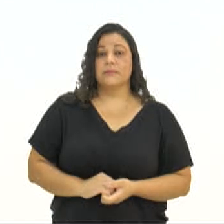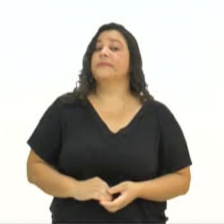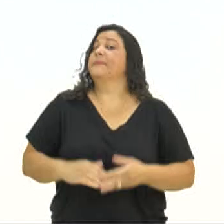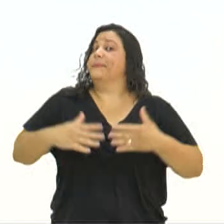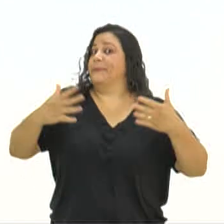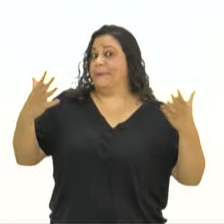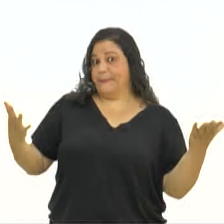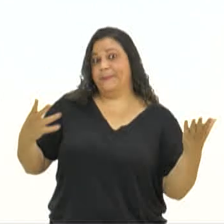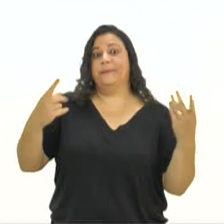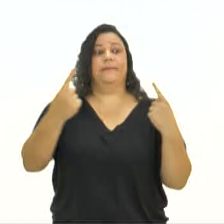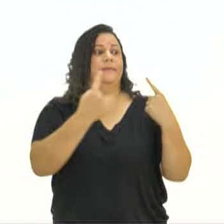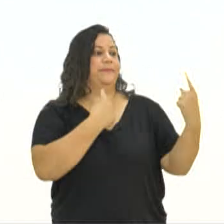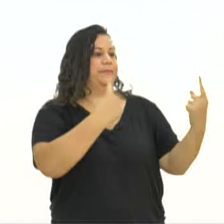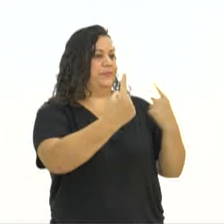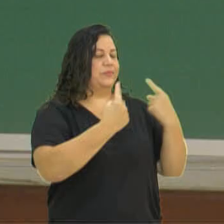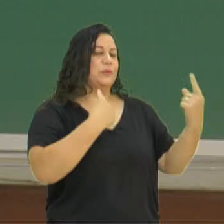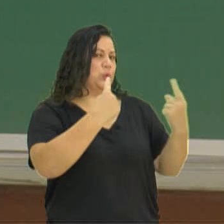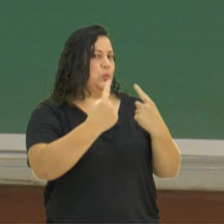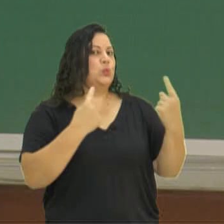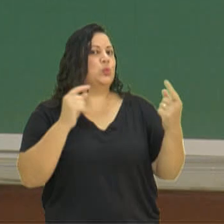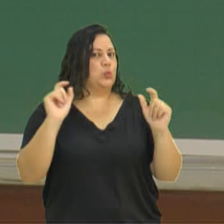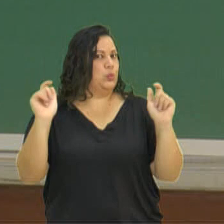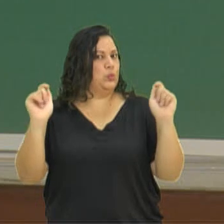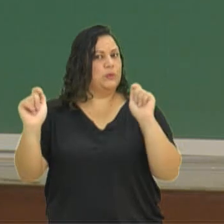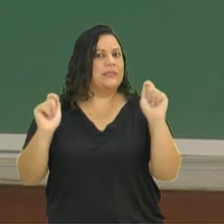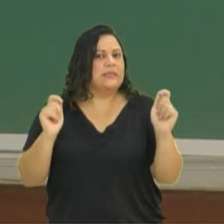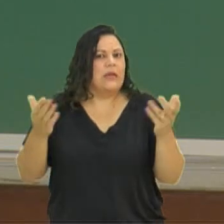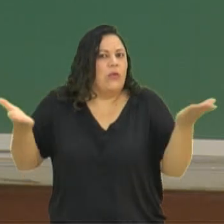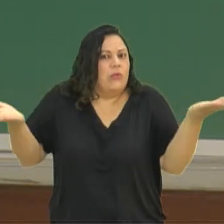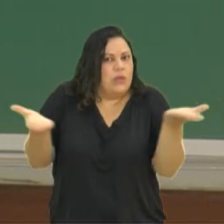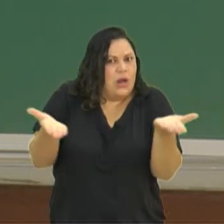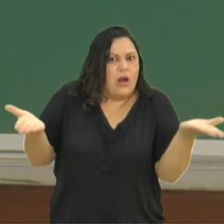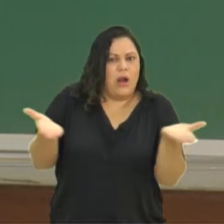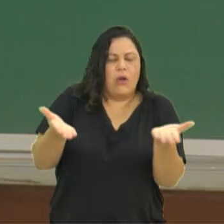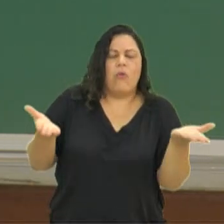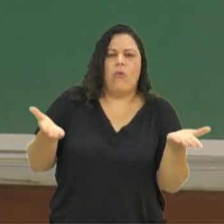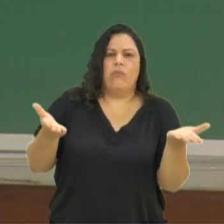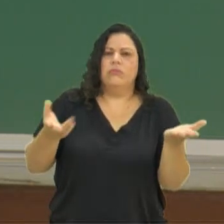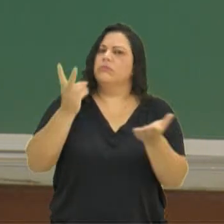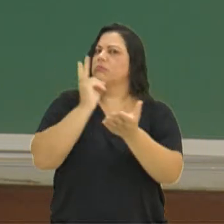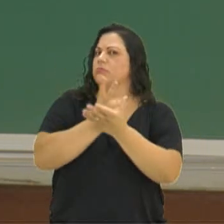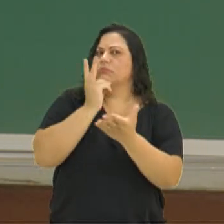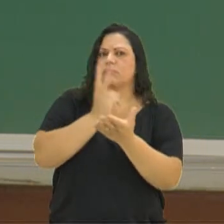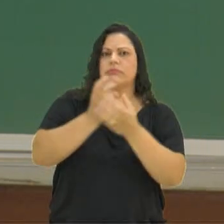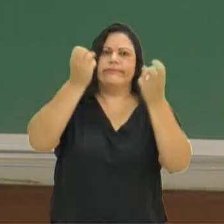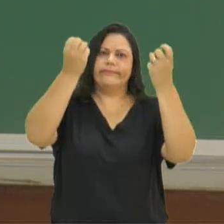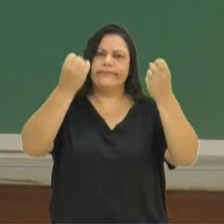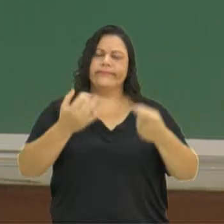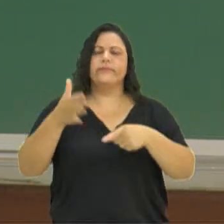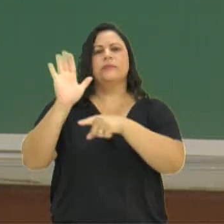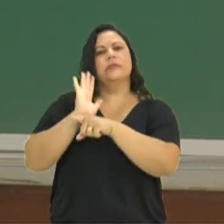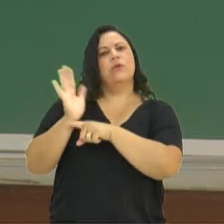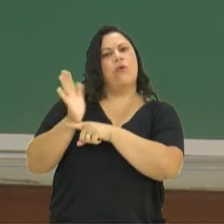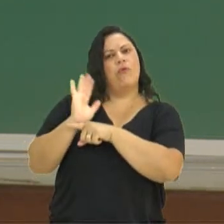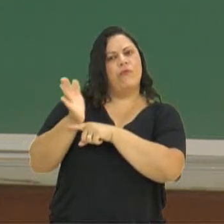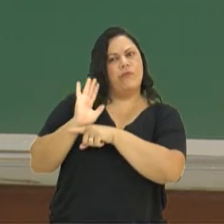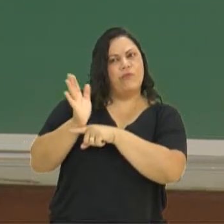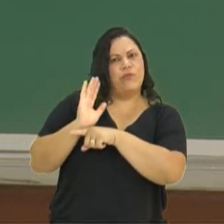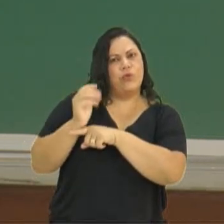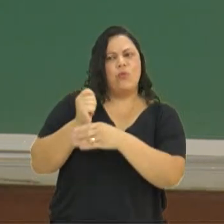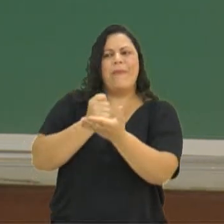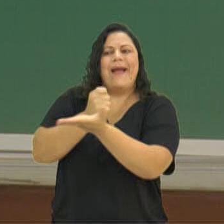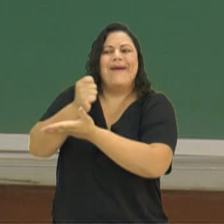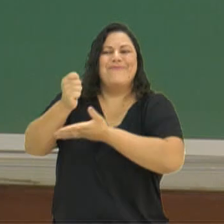as discussões cobram da atualidade cada vez que se fala de que um filme ele está baseado num